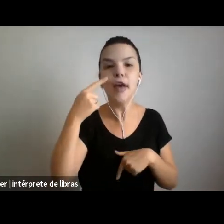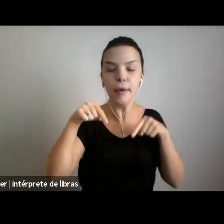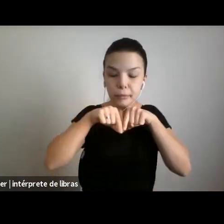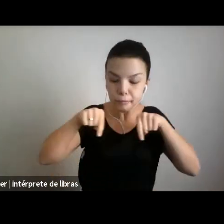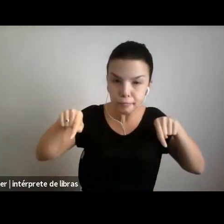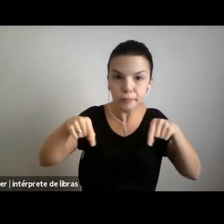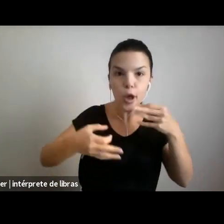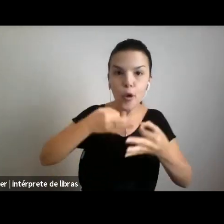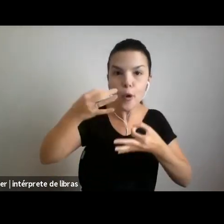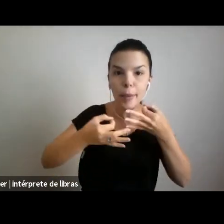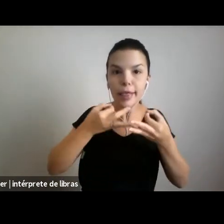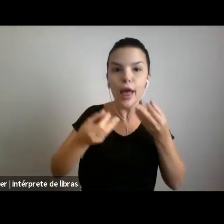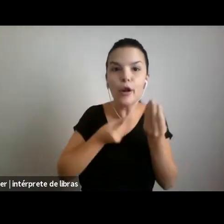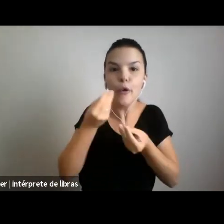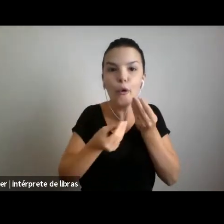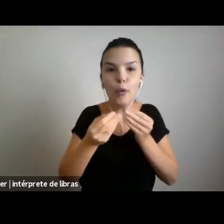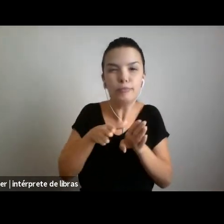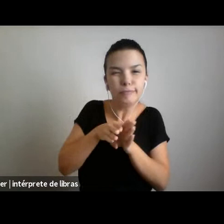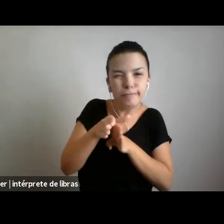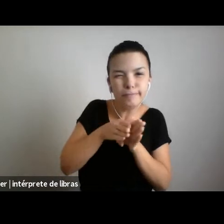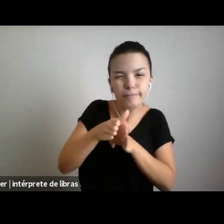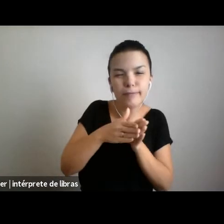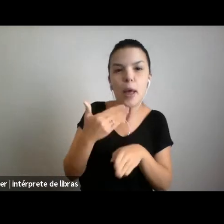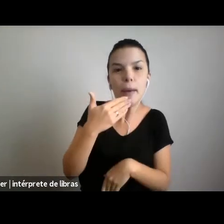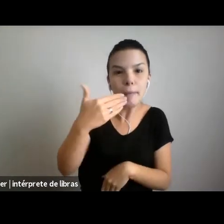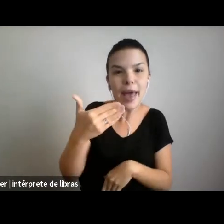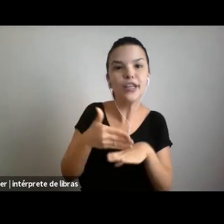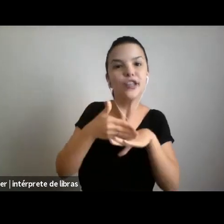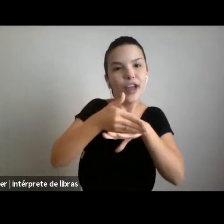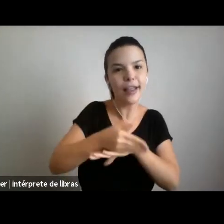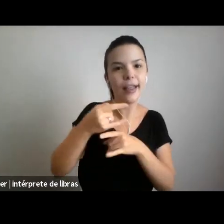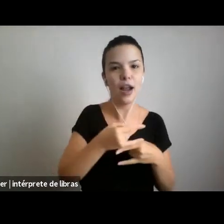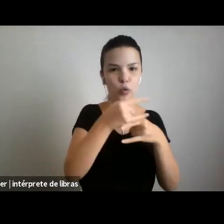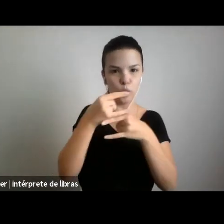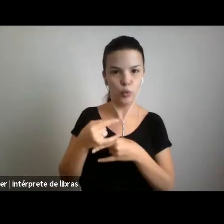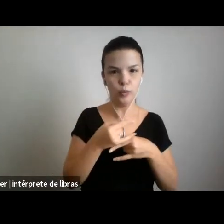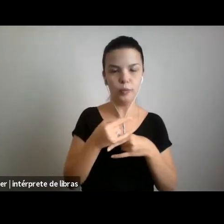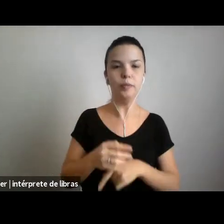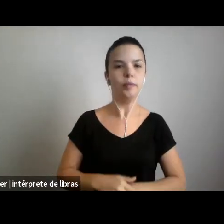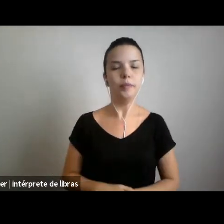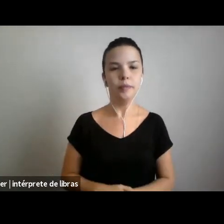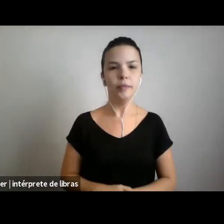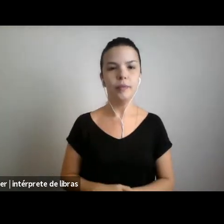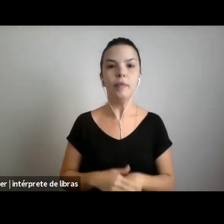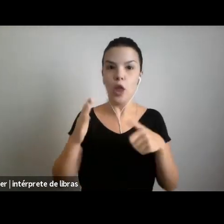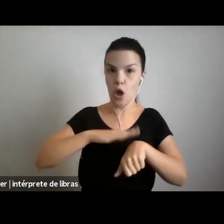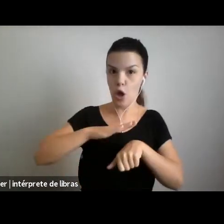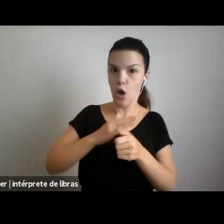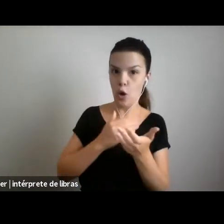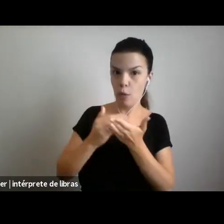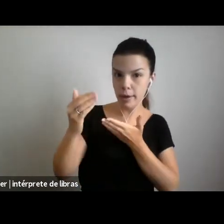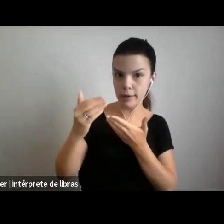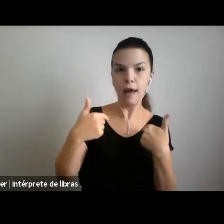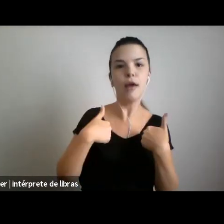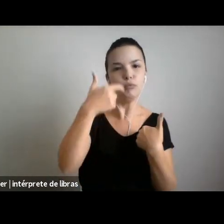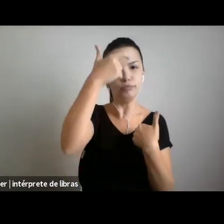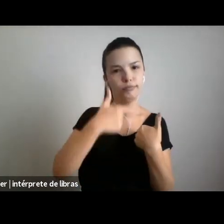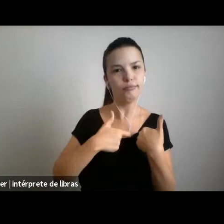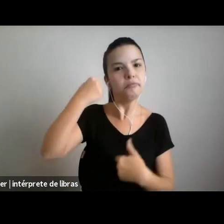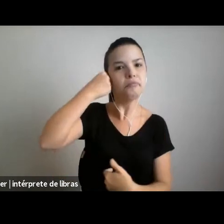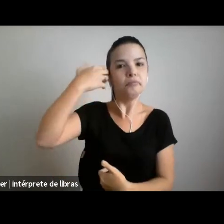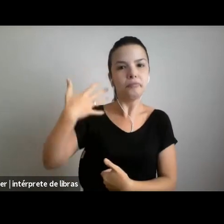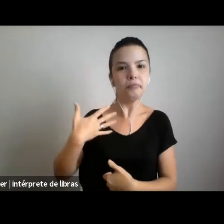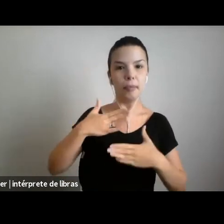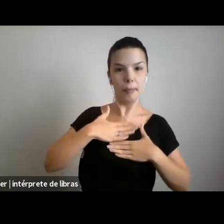descrição do vídeo as orientações de como solicitar acesso à plataforma Zoom. Para iniciarmos, eu vou me